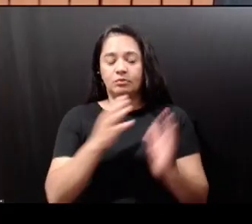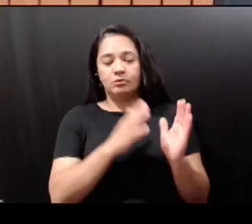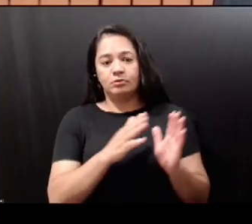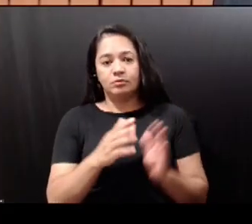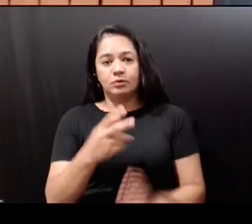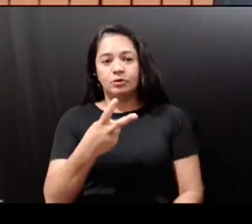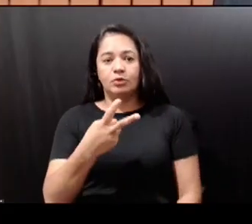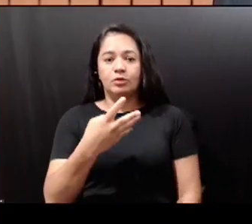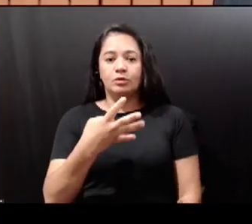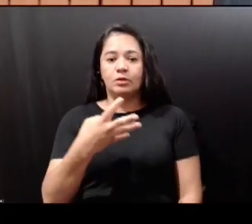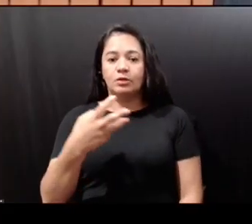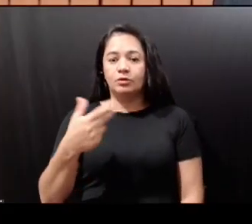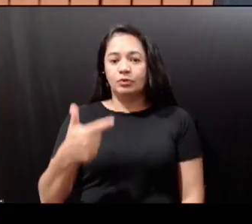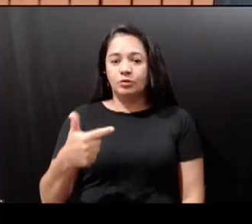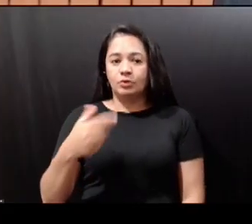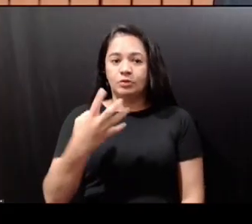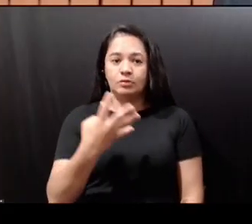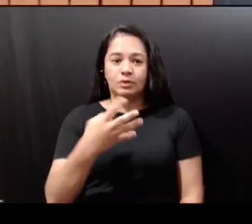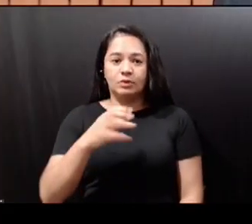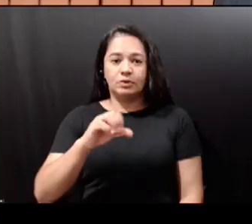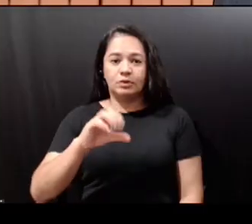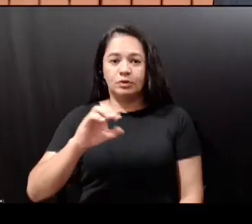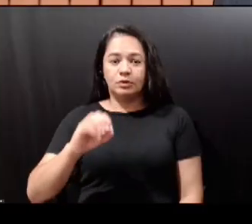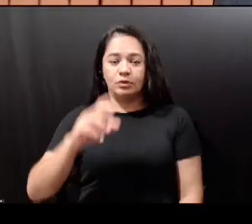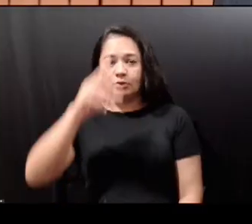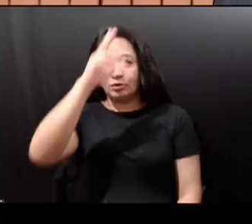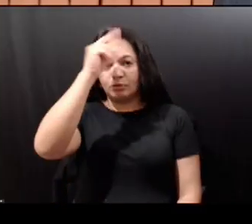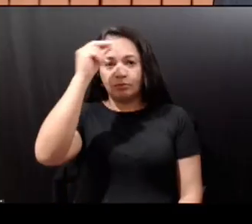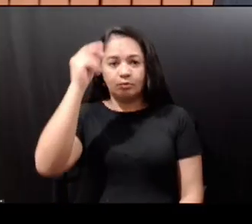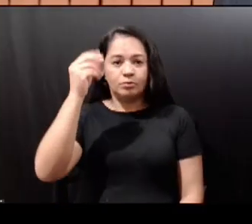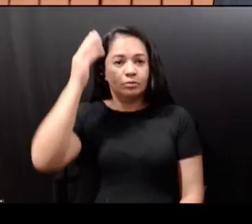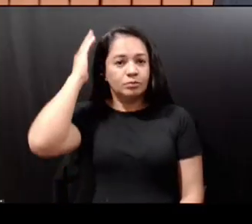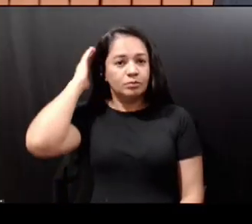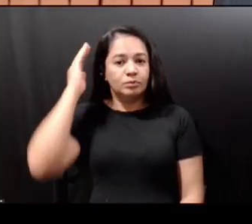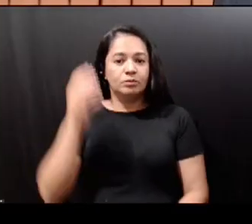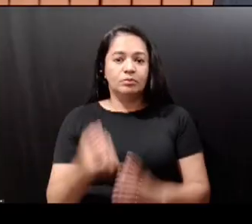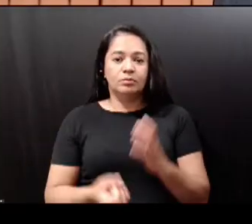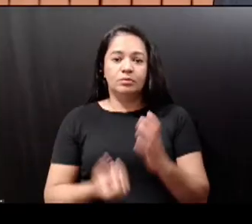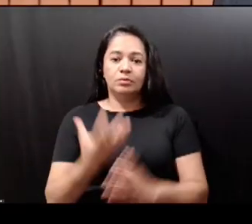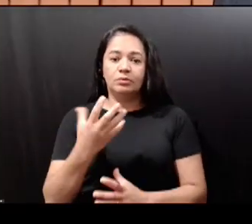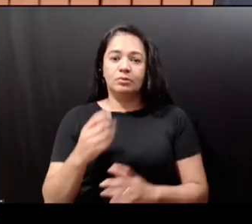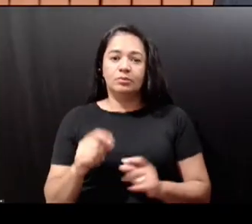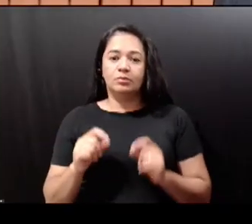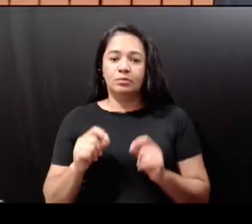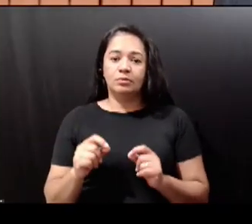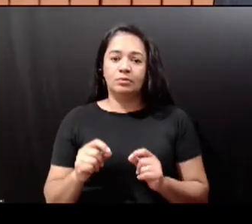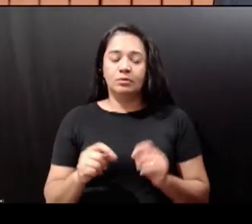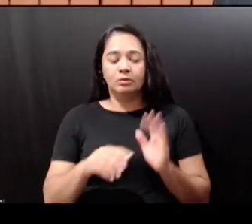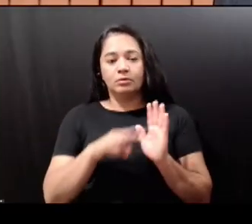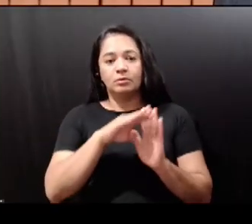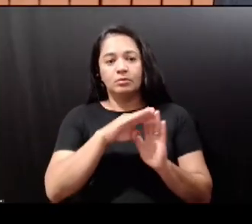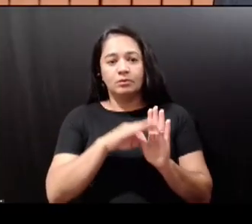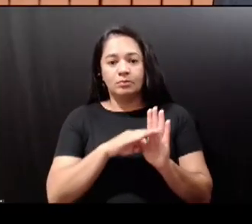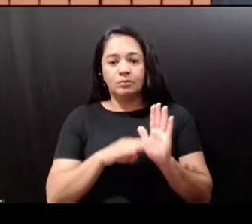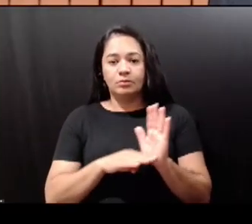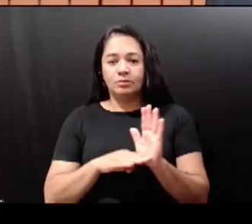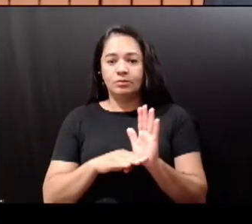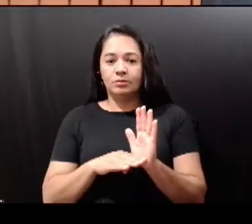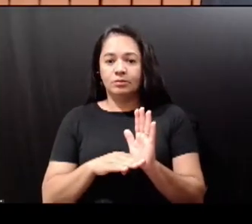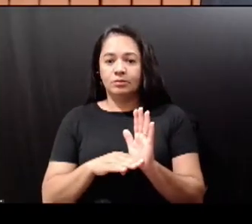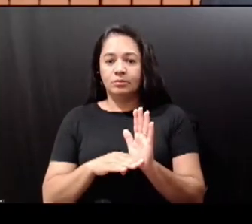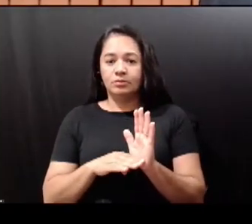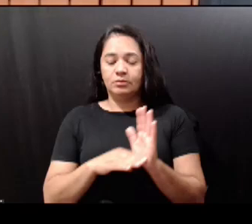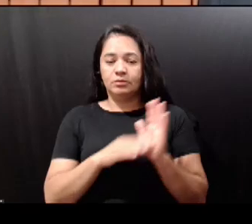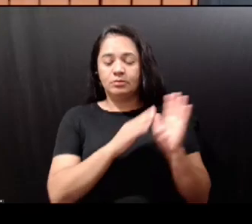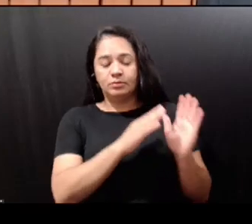242.490, de autoria do senhor prefeito municipal, que dispõe sobre os critérios para a instalação e funcionamento